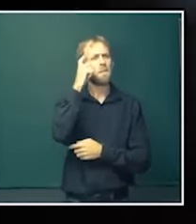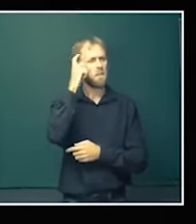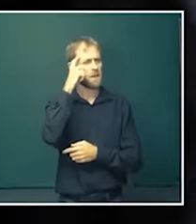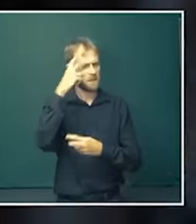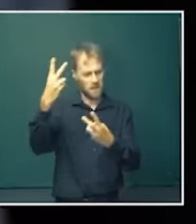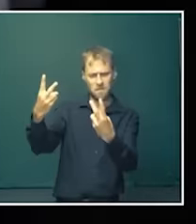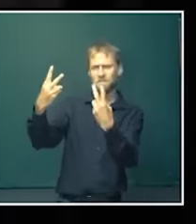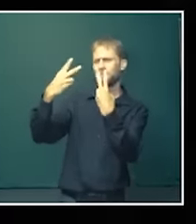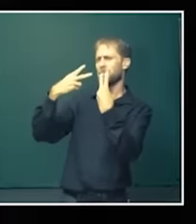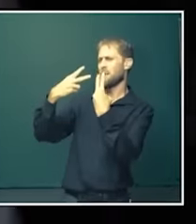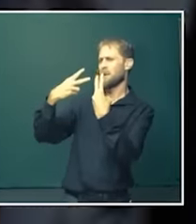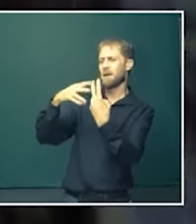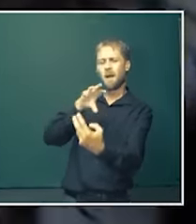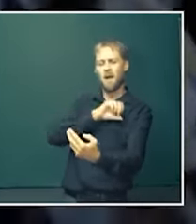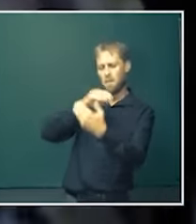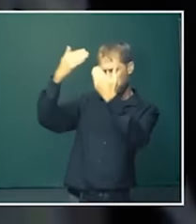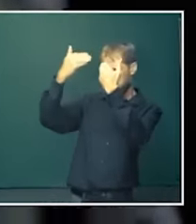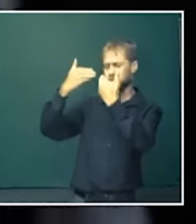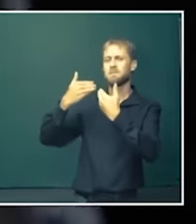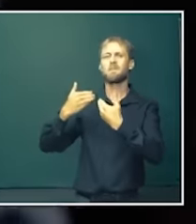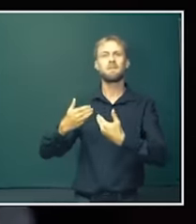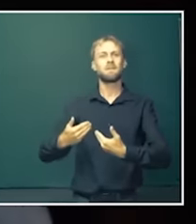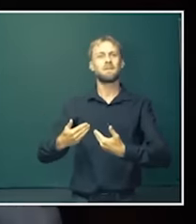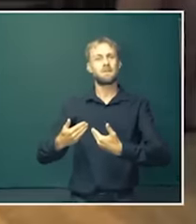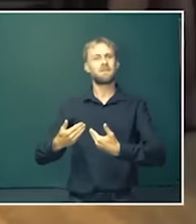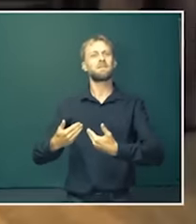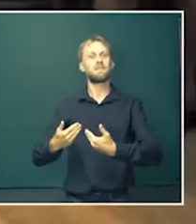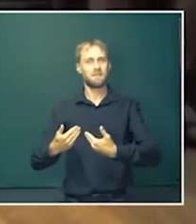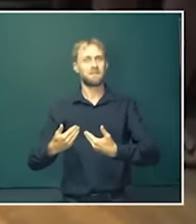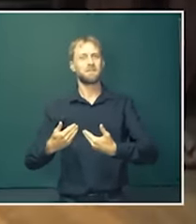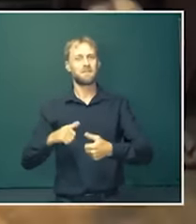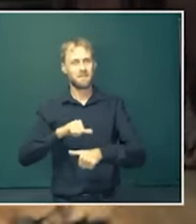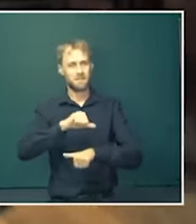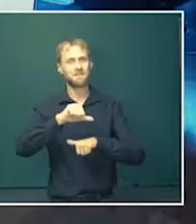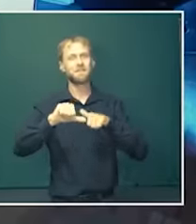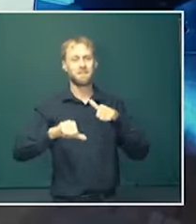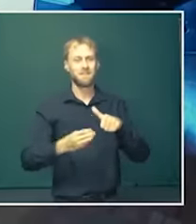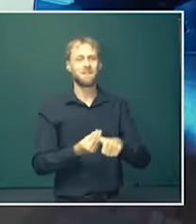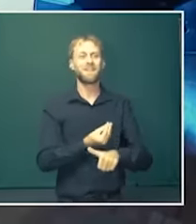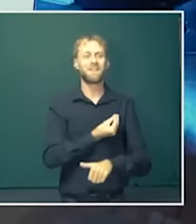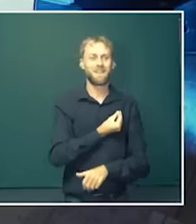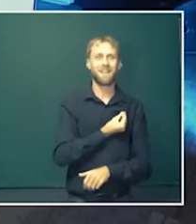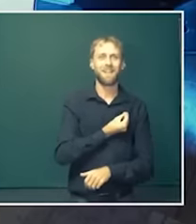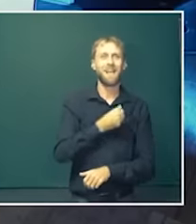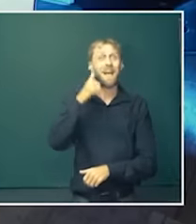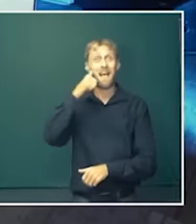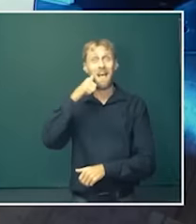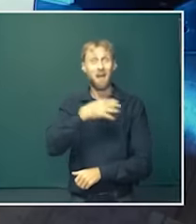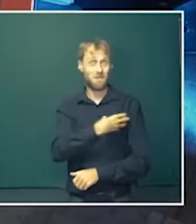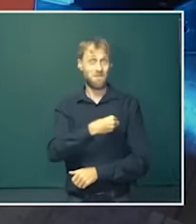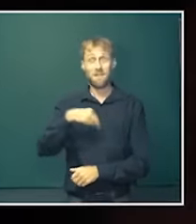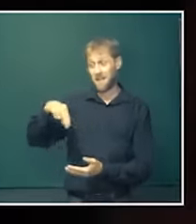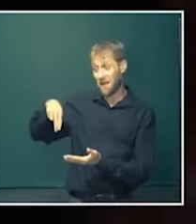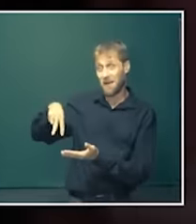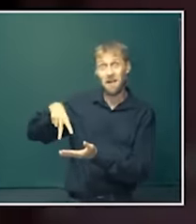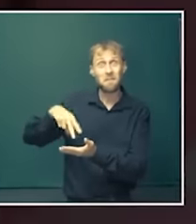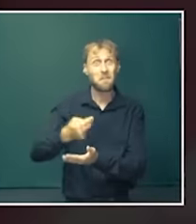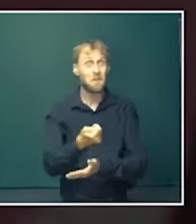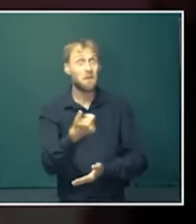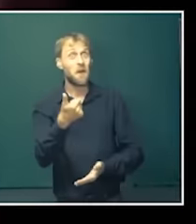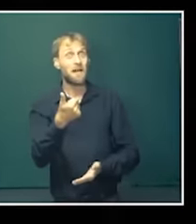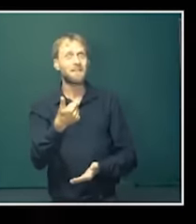enxergue todo esse amor na sua frente. Minha filha, cara, minha filha praticamente andou agora a primeira vez. Quem